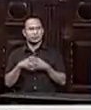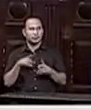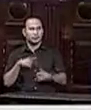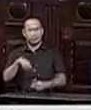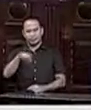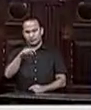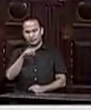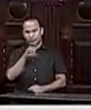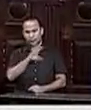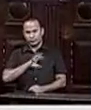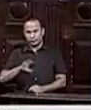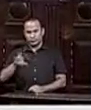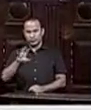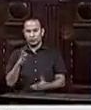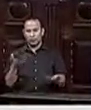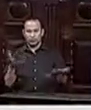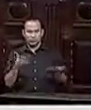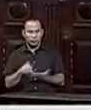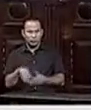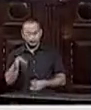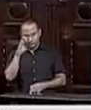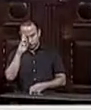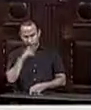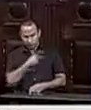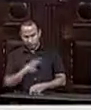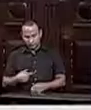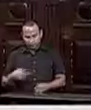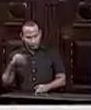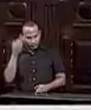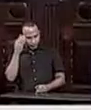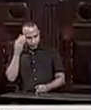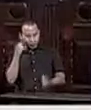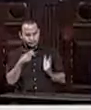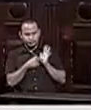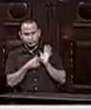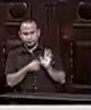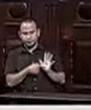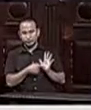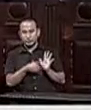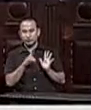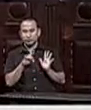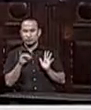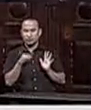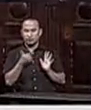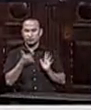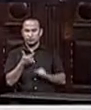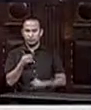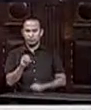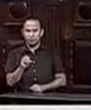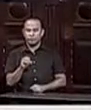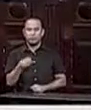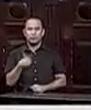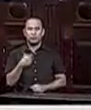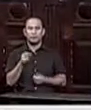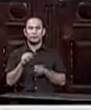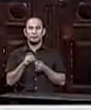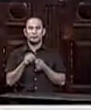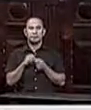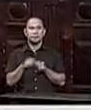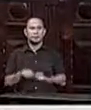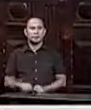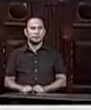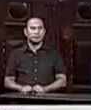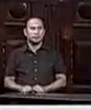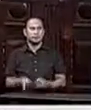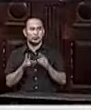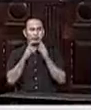Mas agora, então, senhor presidente, eu reitero aqui que no dia 29 próximo vamos realizar, começando o trabalho, já